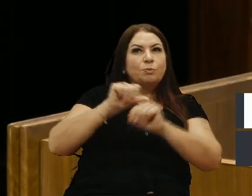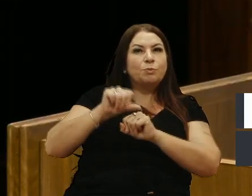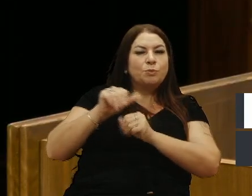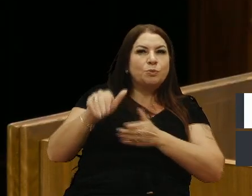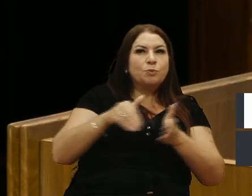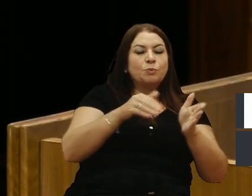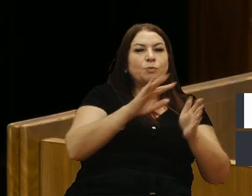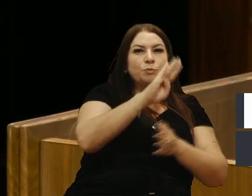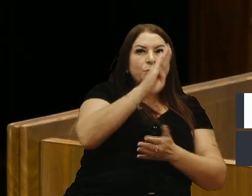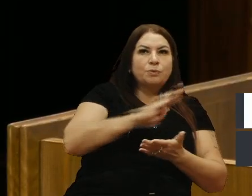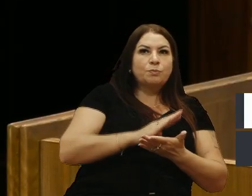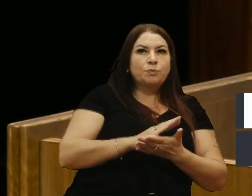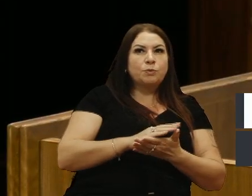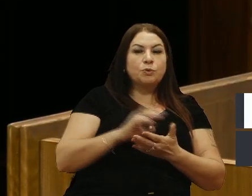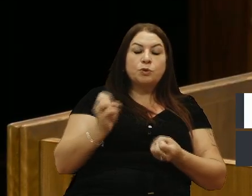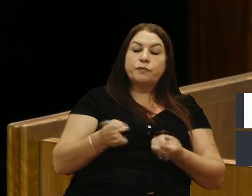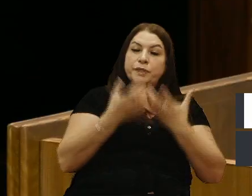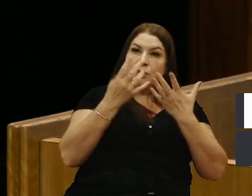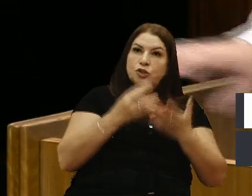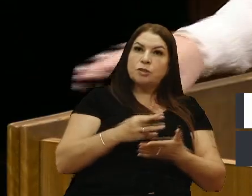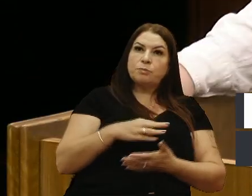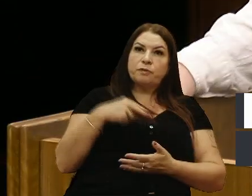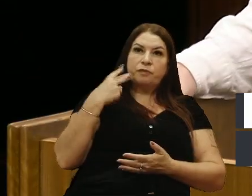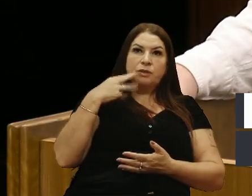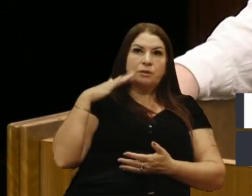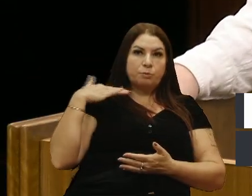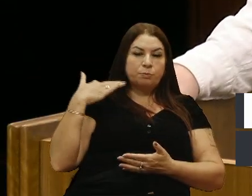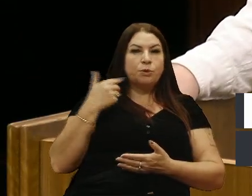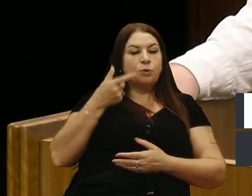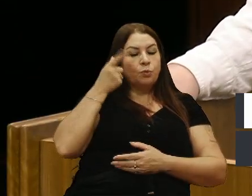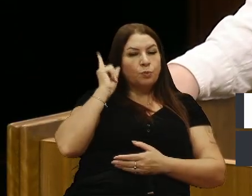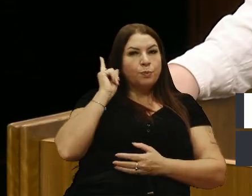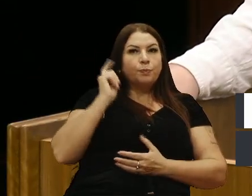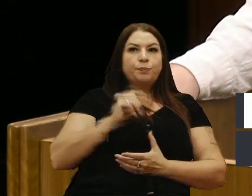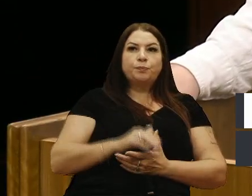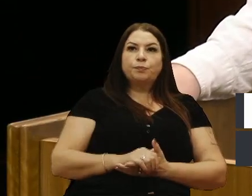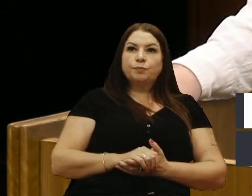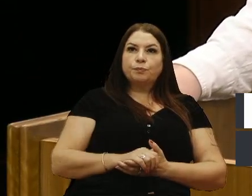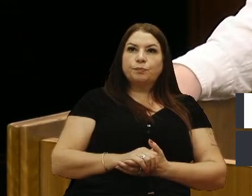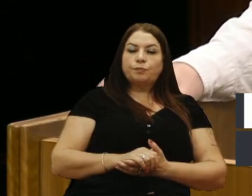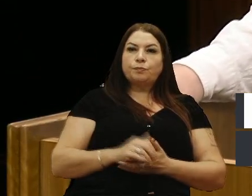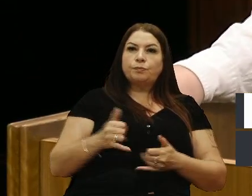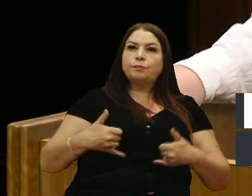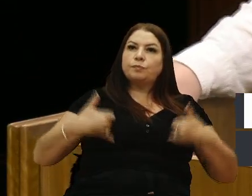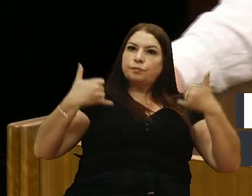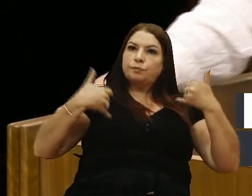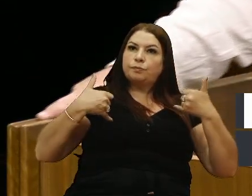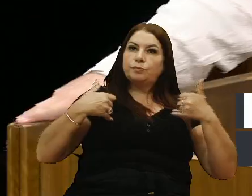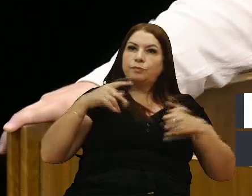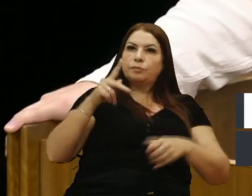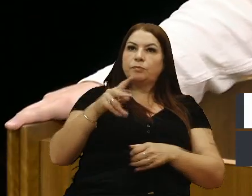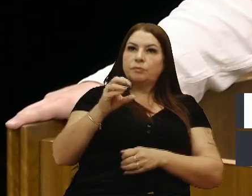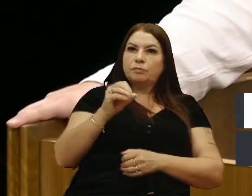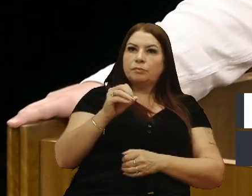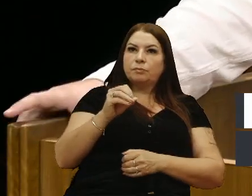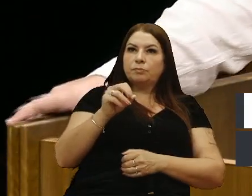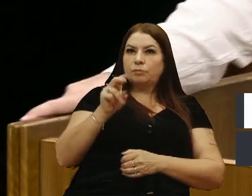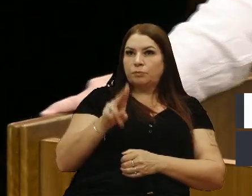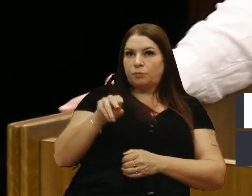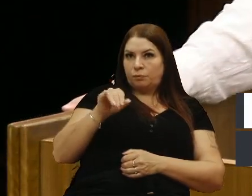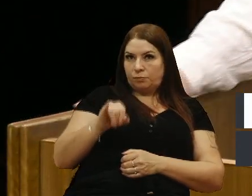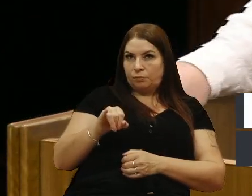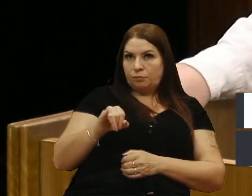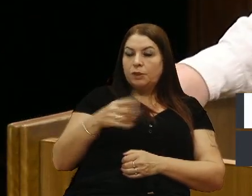Brasil. Nós comemoramos, vereadora Andressa Marques, ontem o aniversário do ProUni.